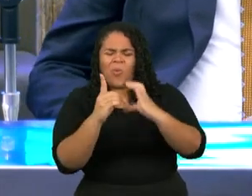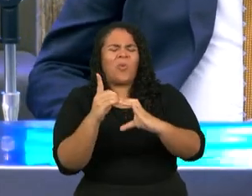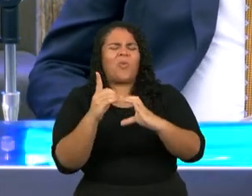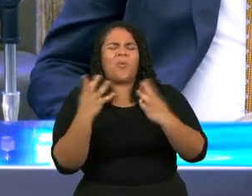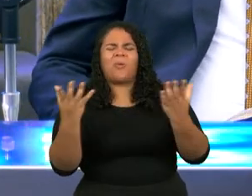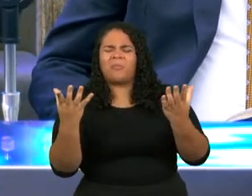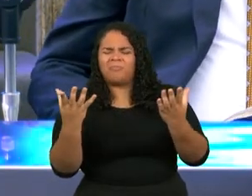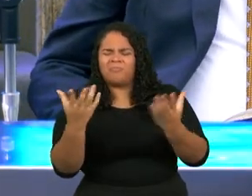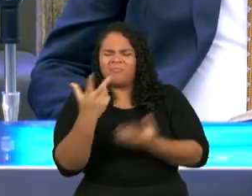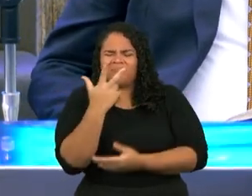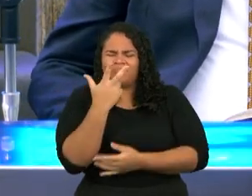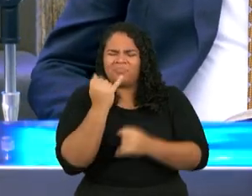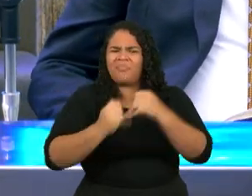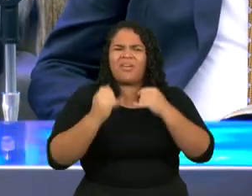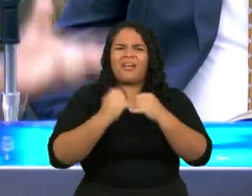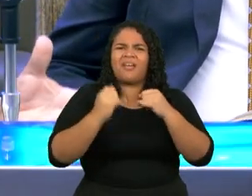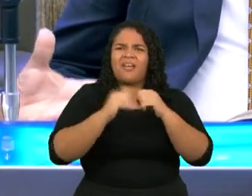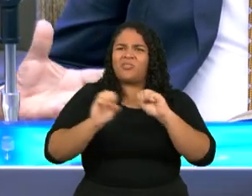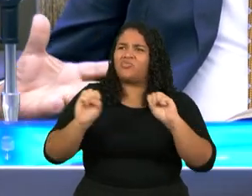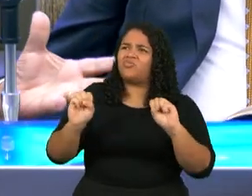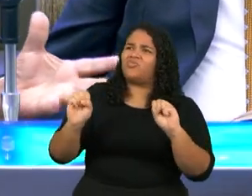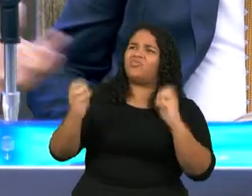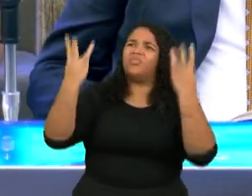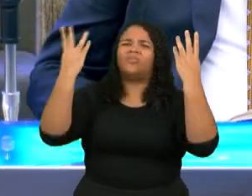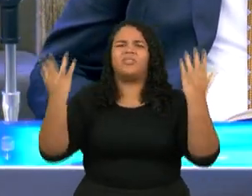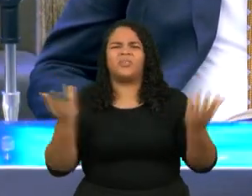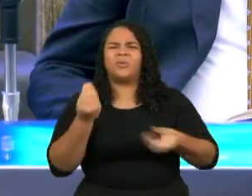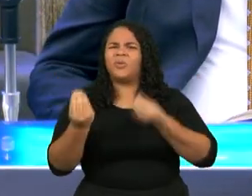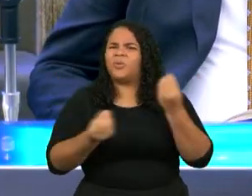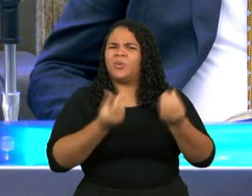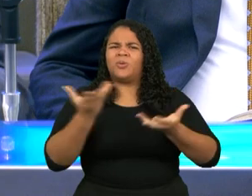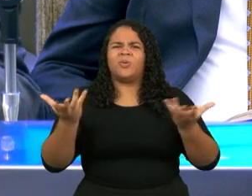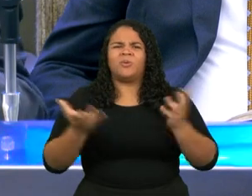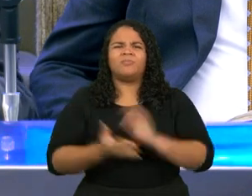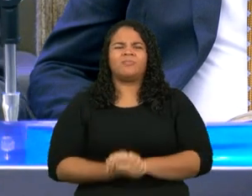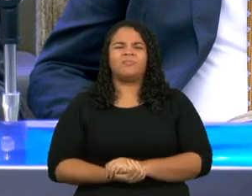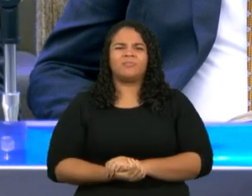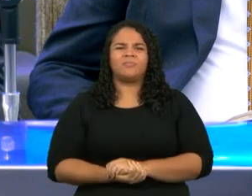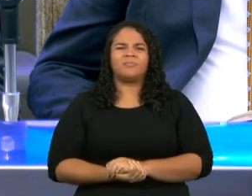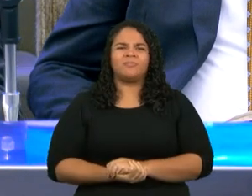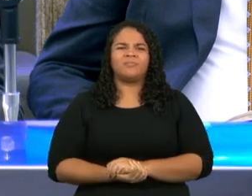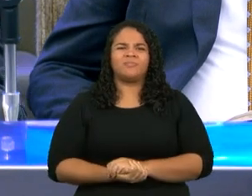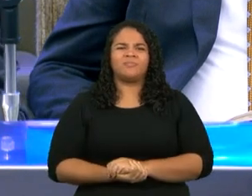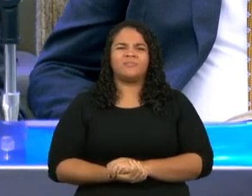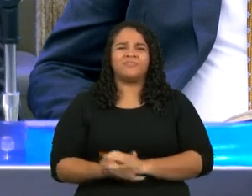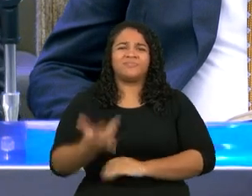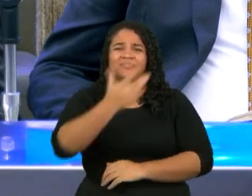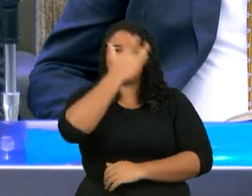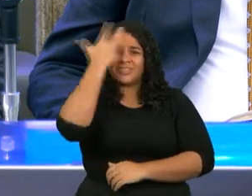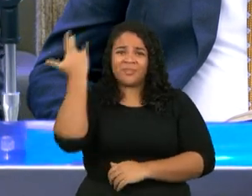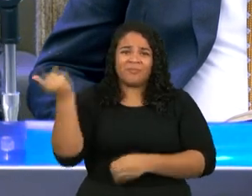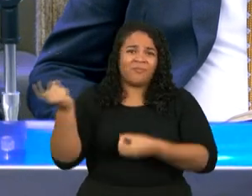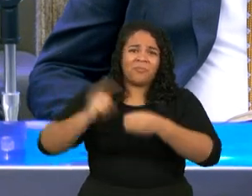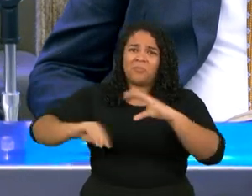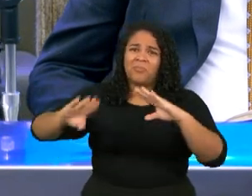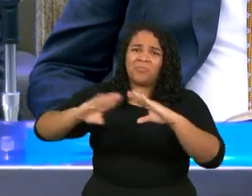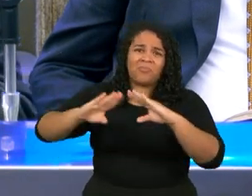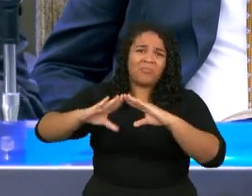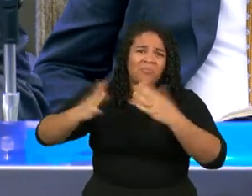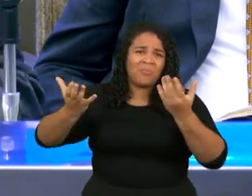espetáculo é um show de auditório quando sai sai gente de todo tipo